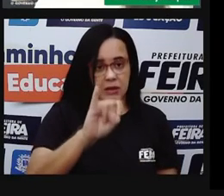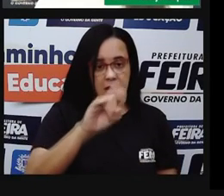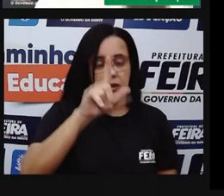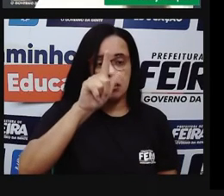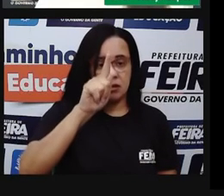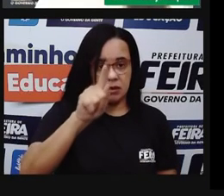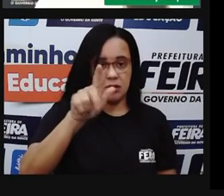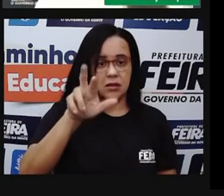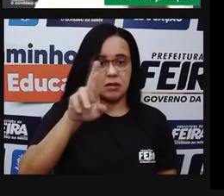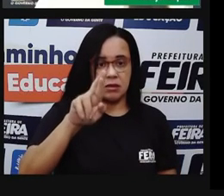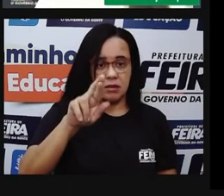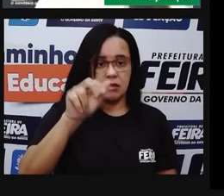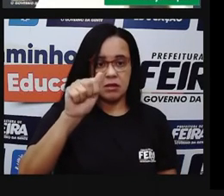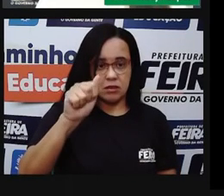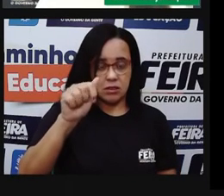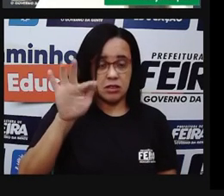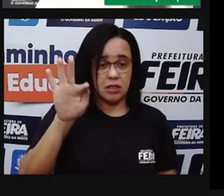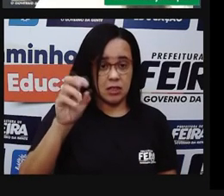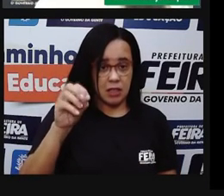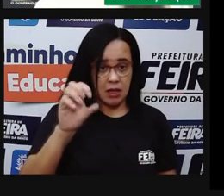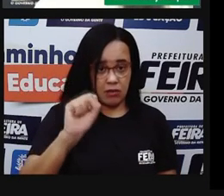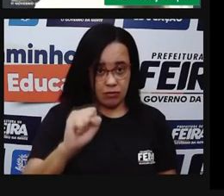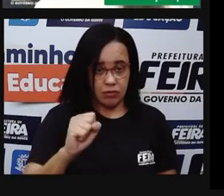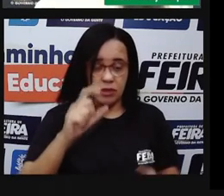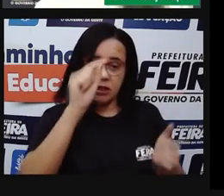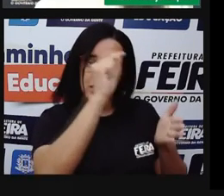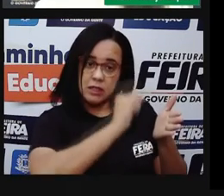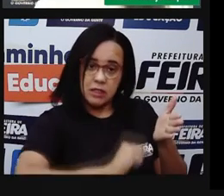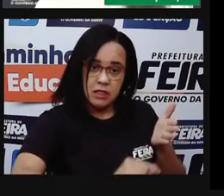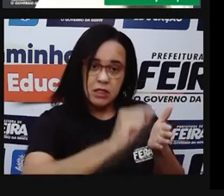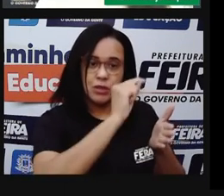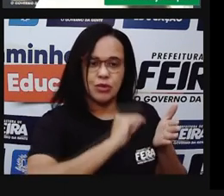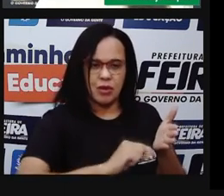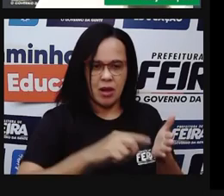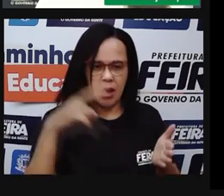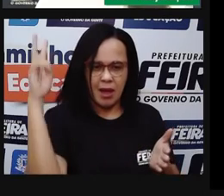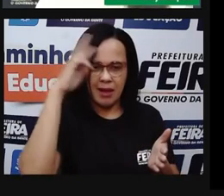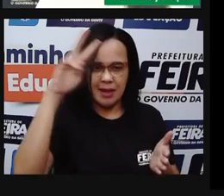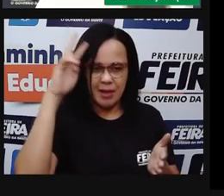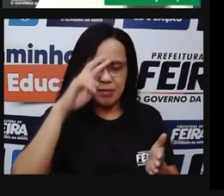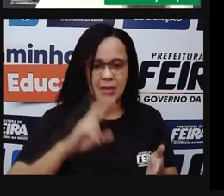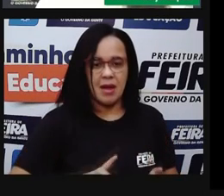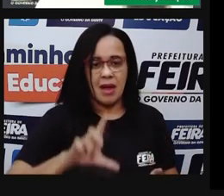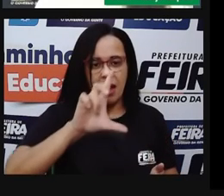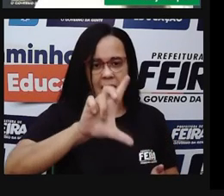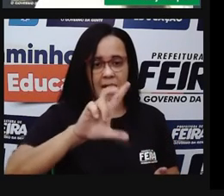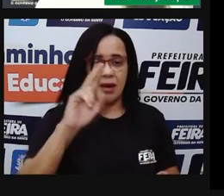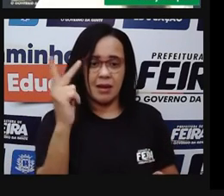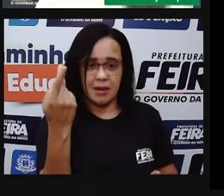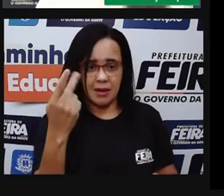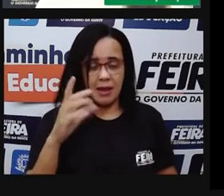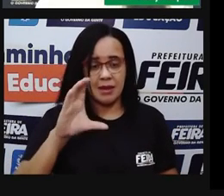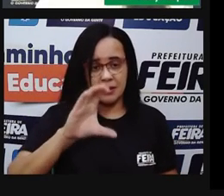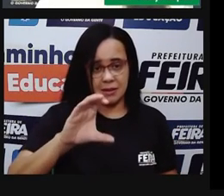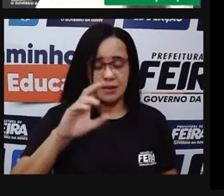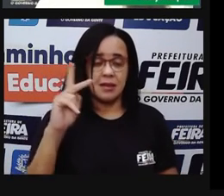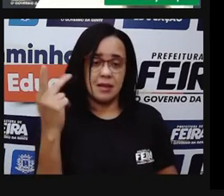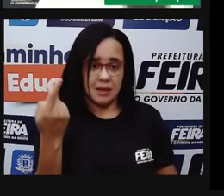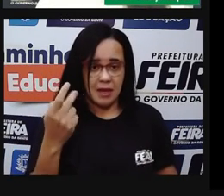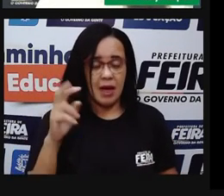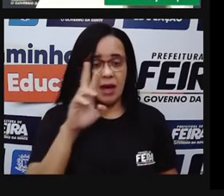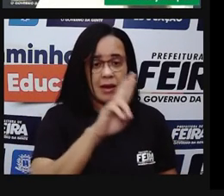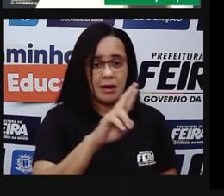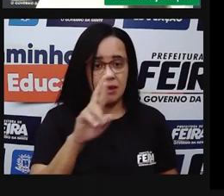NH, CH, LH, QU, GU, RE,